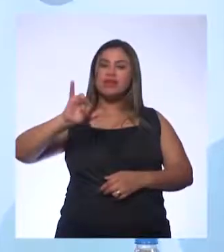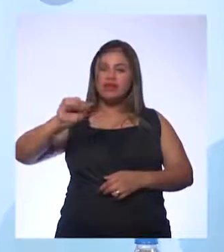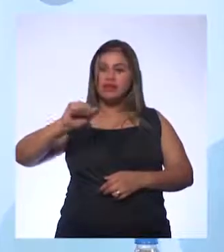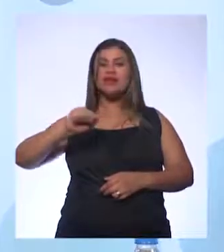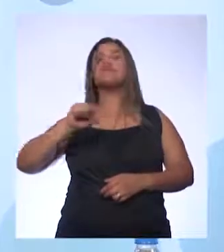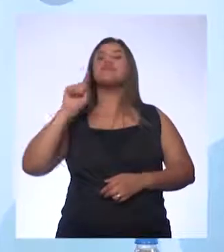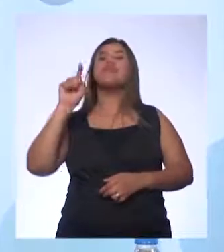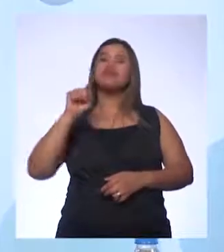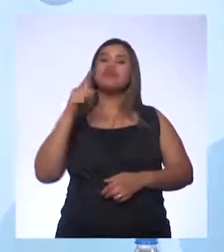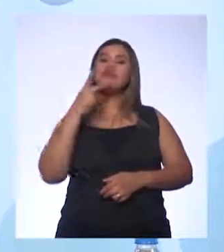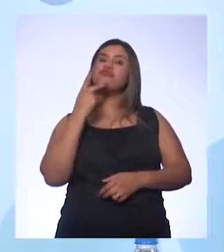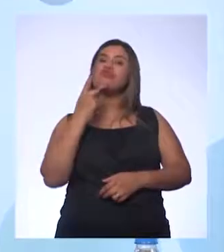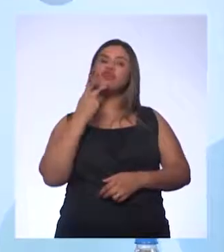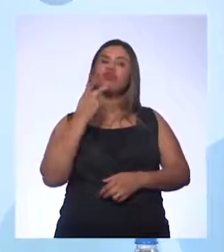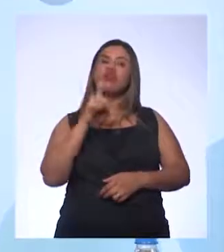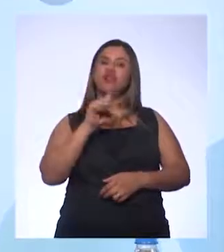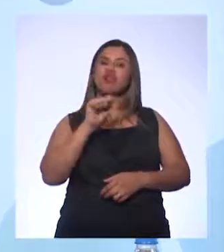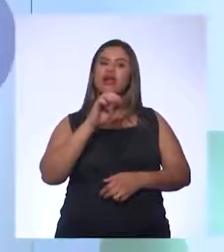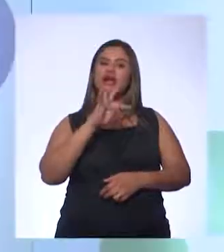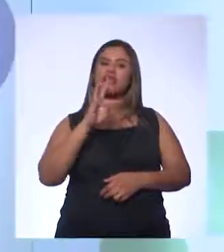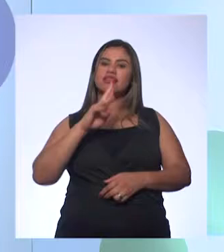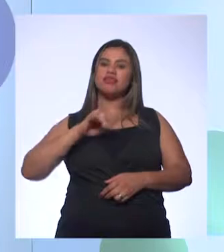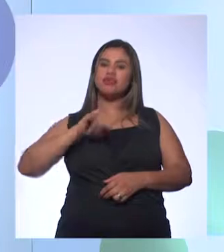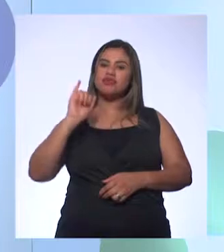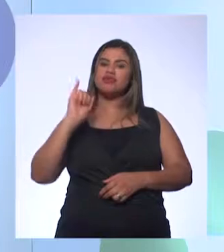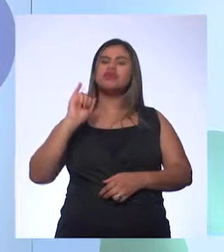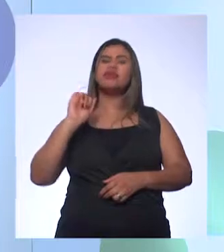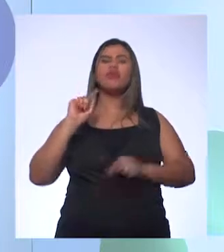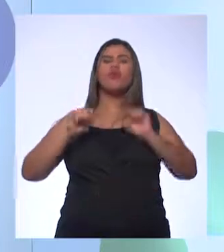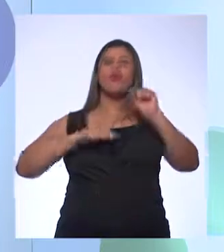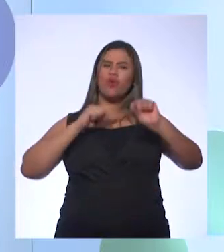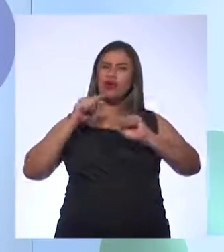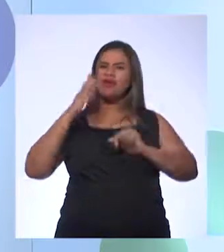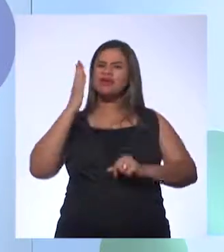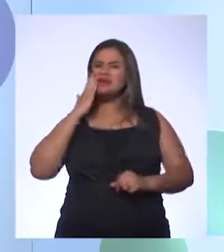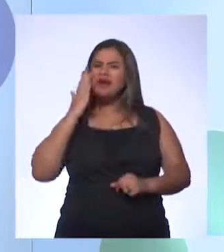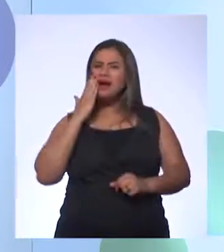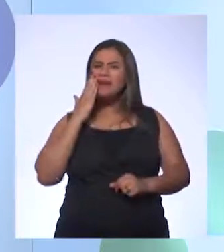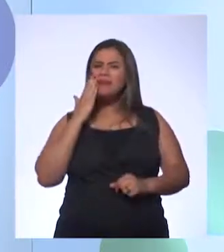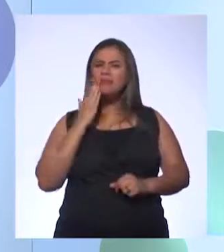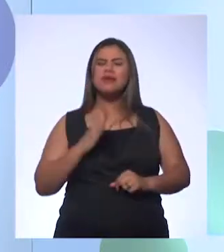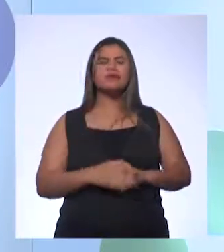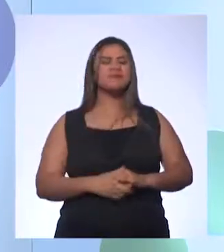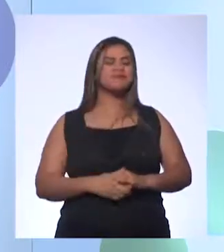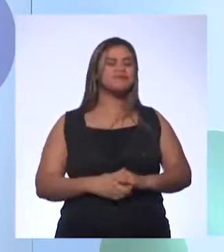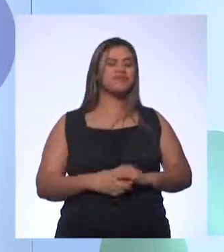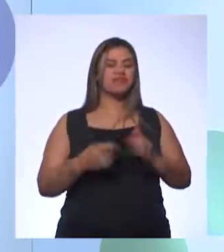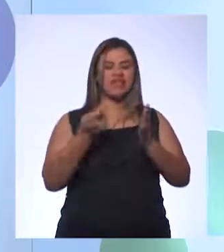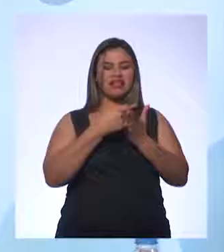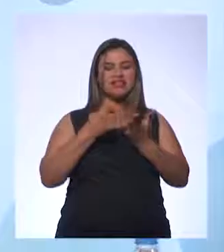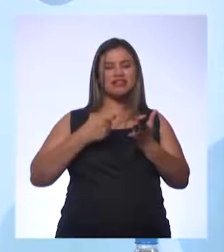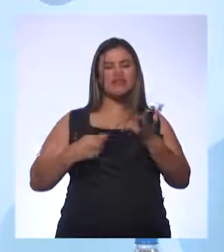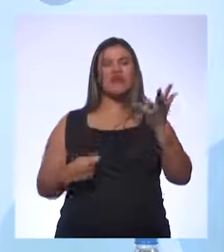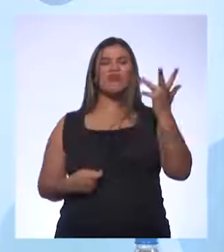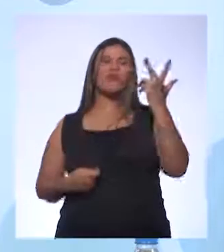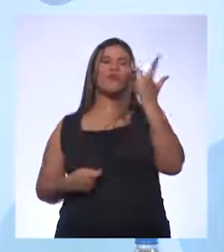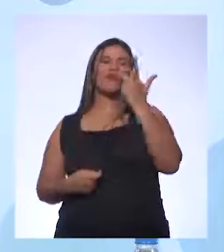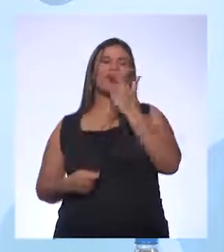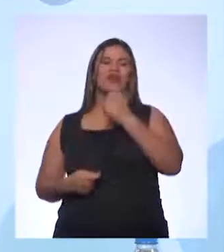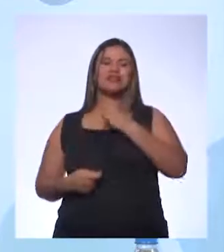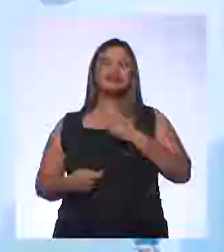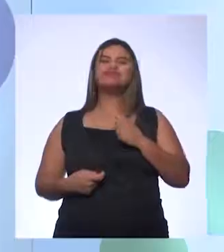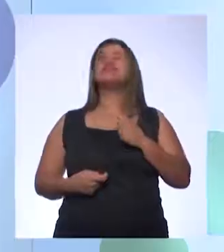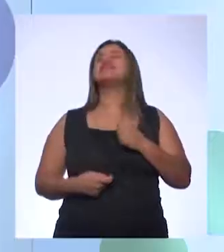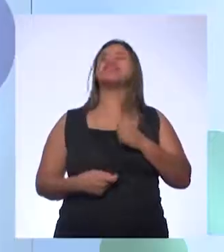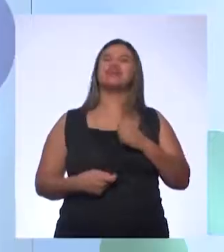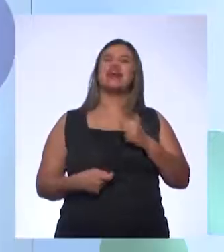criação do lettering. Você sabe o que é lettering, professor? Lettering? Ah, você sabe o que é. É aqueles escritos super bonitos. Ah, aquele trabalho